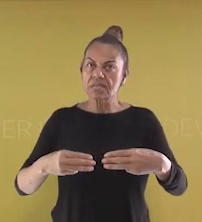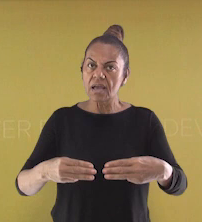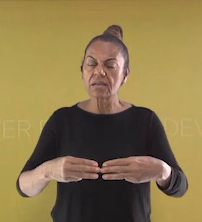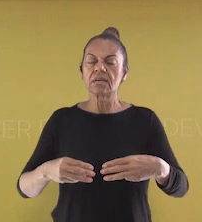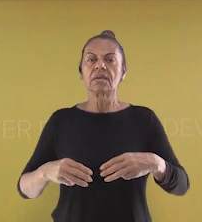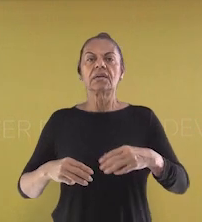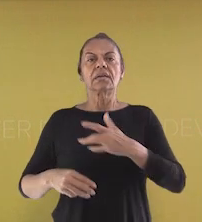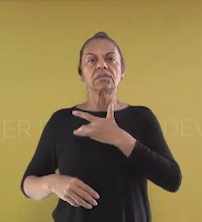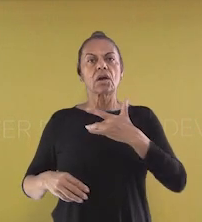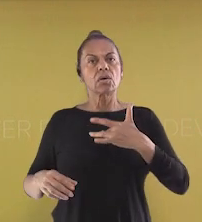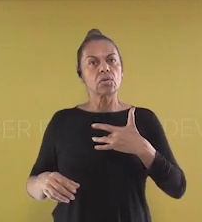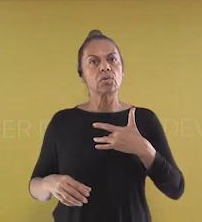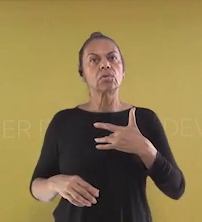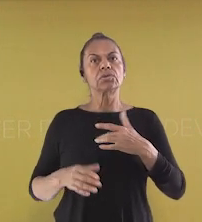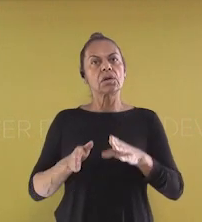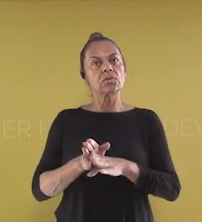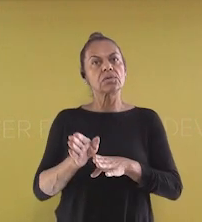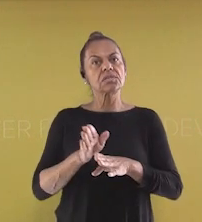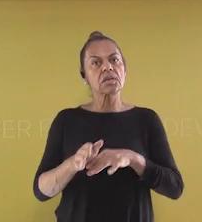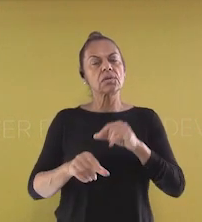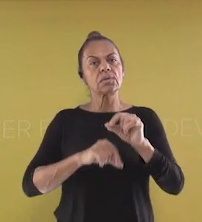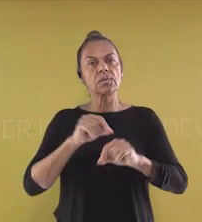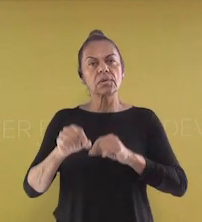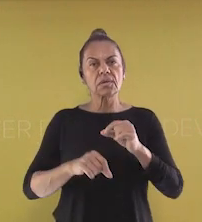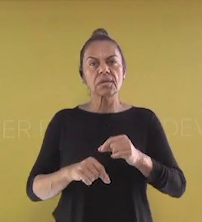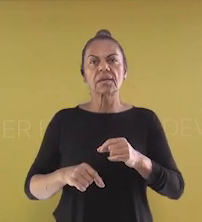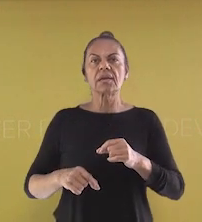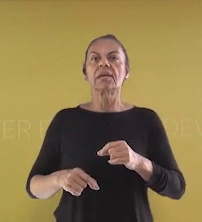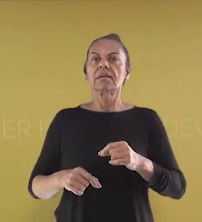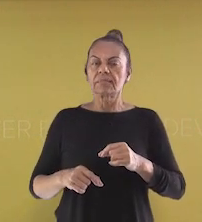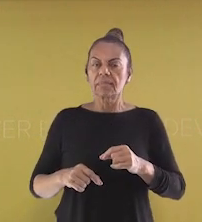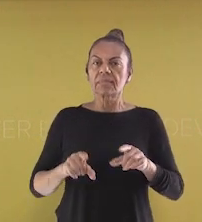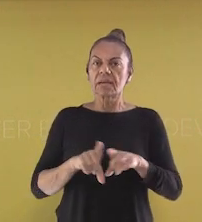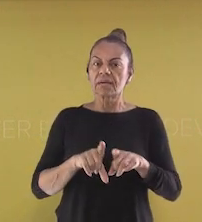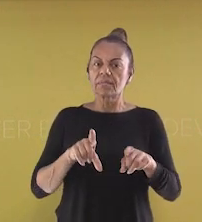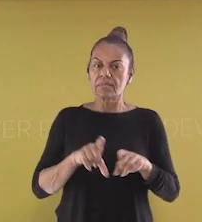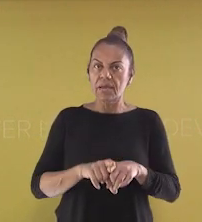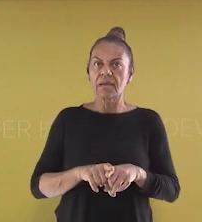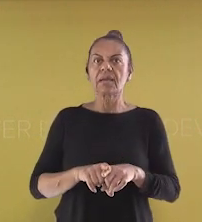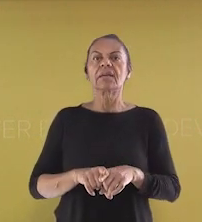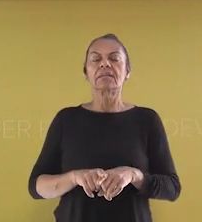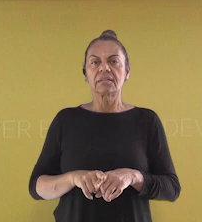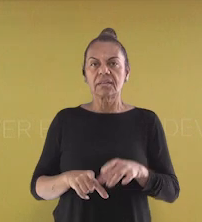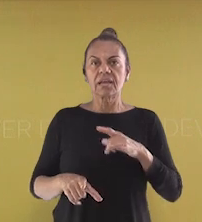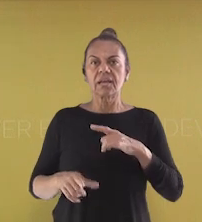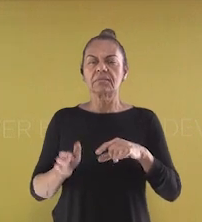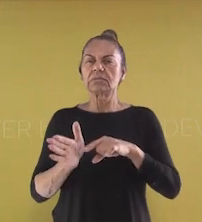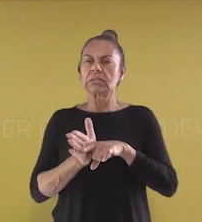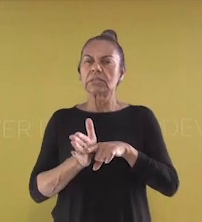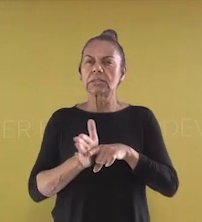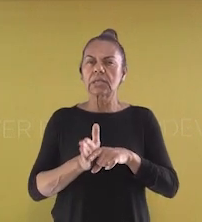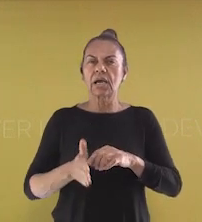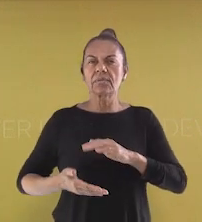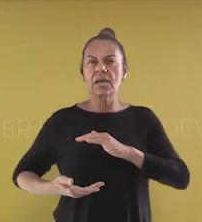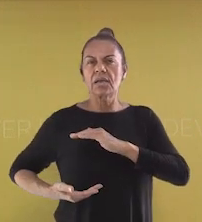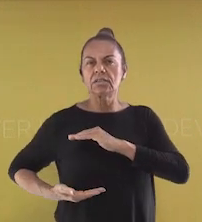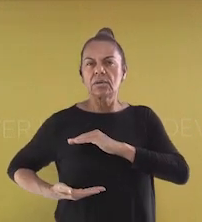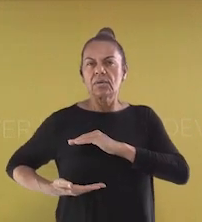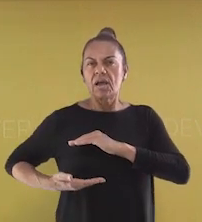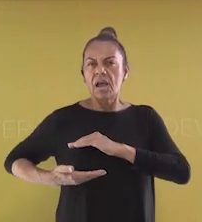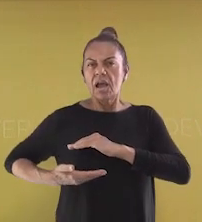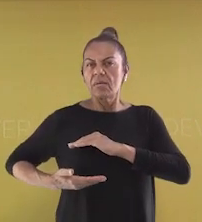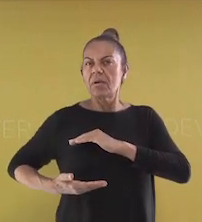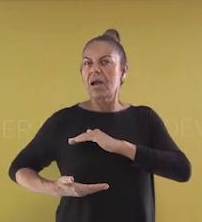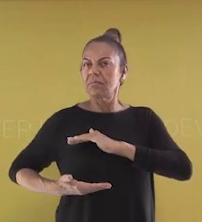auxílio da detectação de doença. Além disso, o Ministério da Saúde recomenda que seja